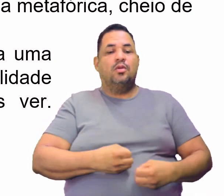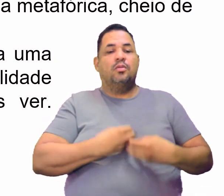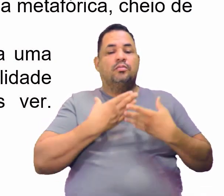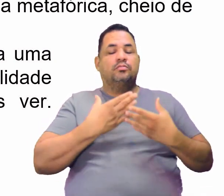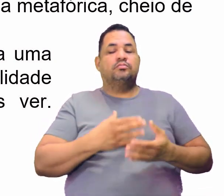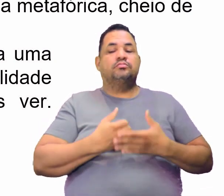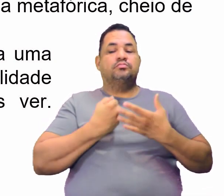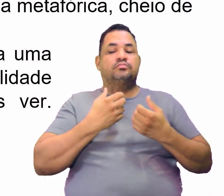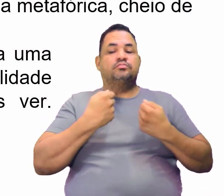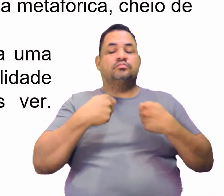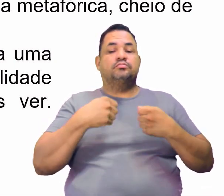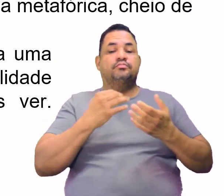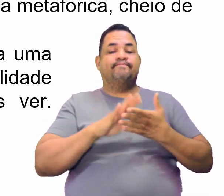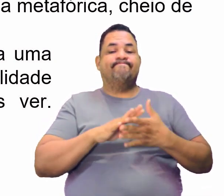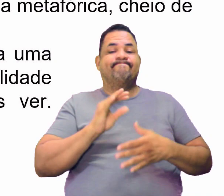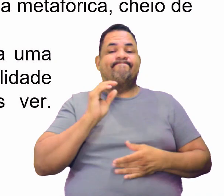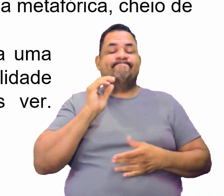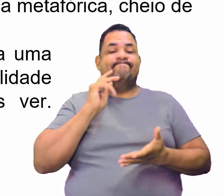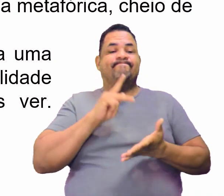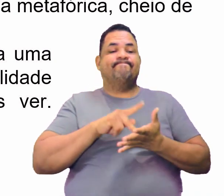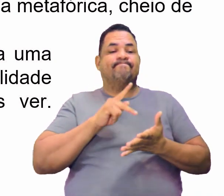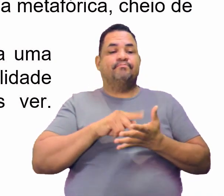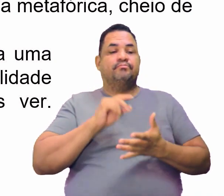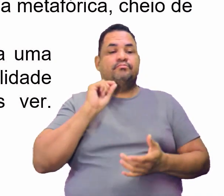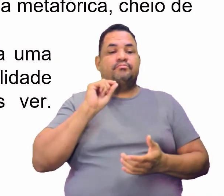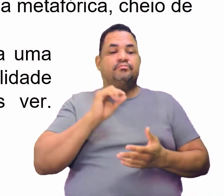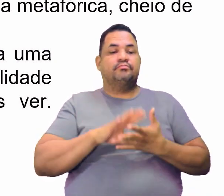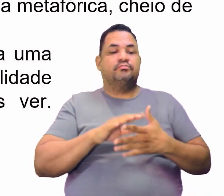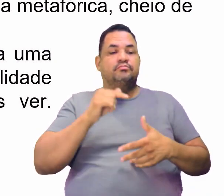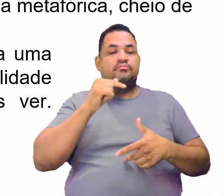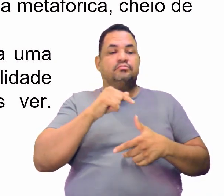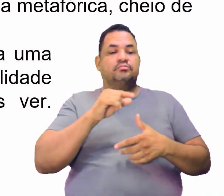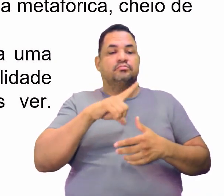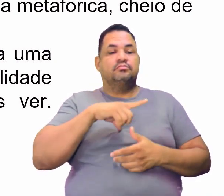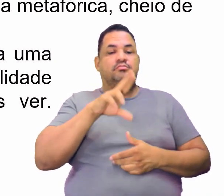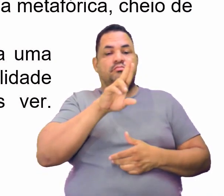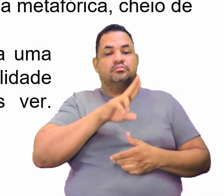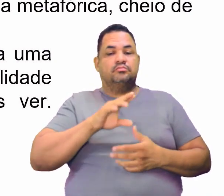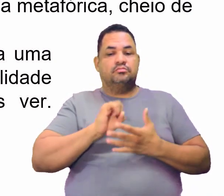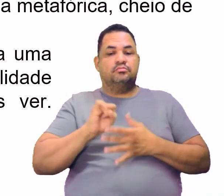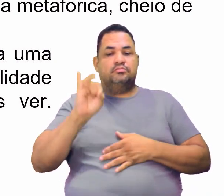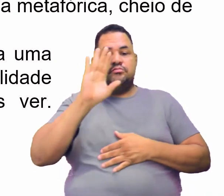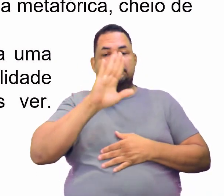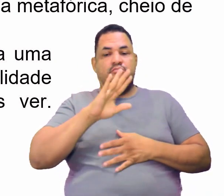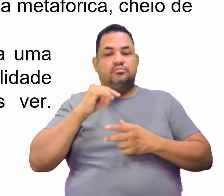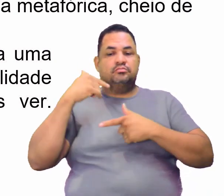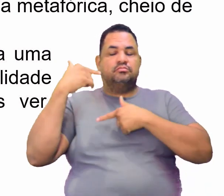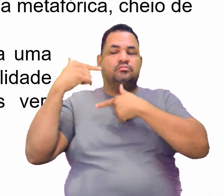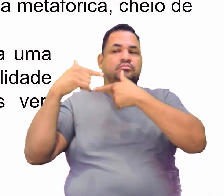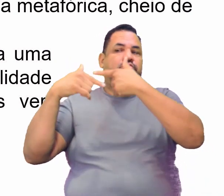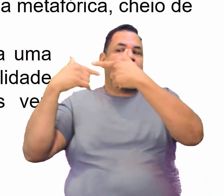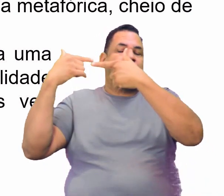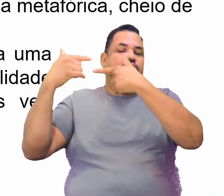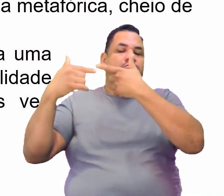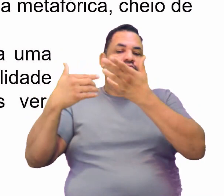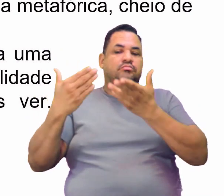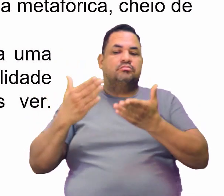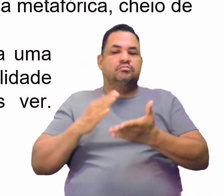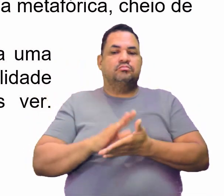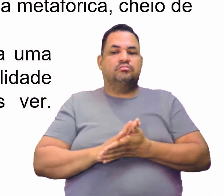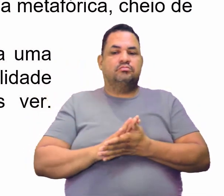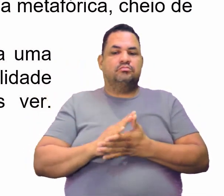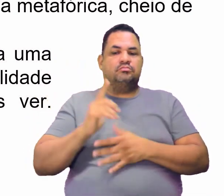Sobre esse poema, podemos afirmar que temos a utilização de imagens que transcendem